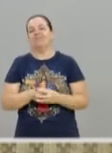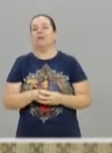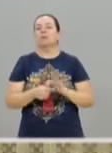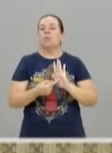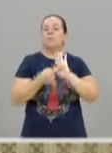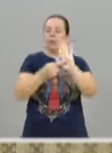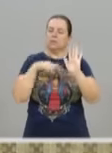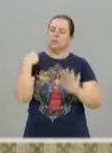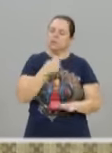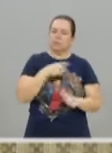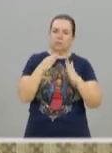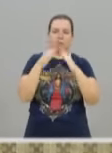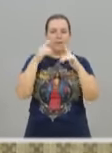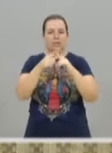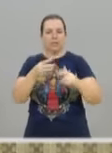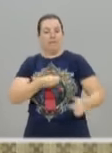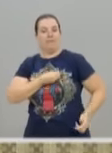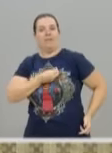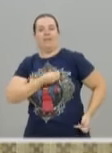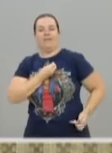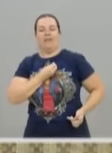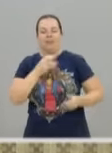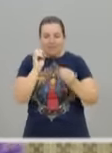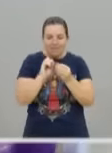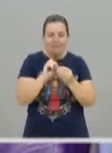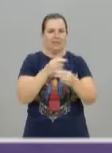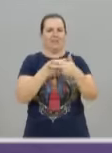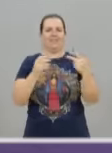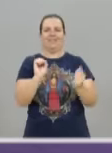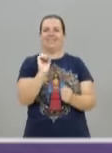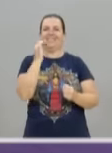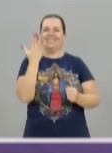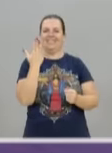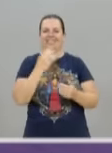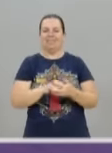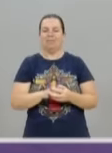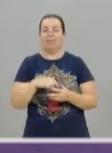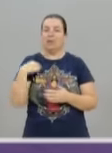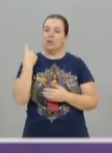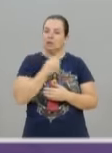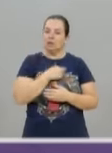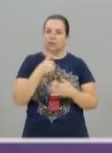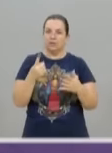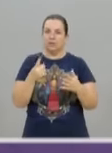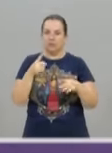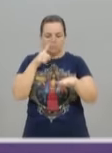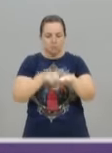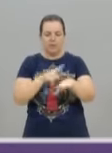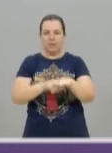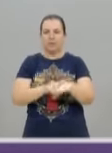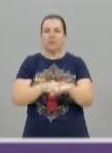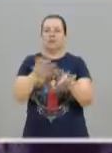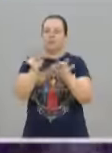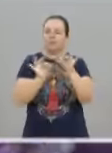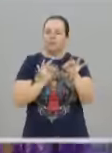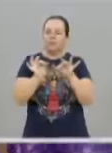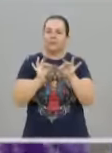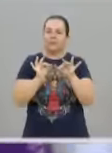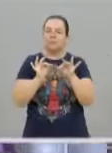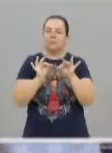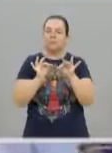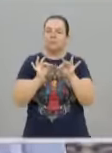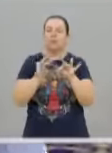viva atuante nós estamos em plena Quaresma em meio a